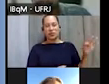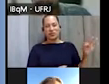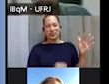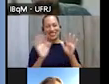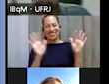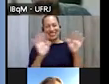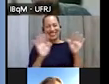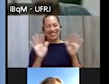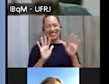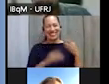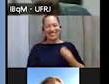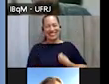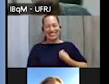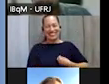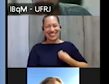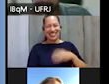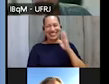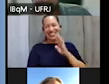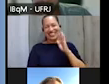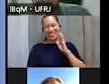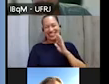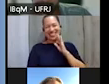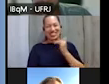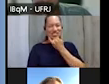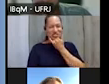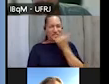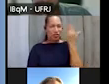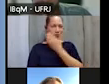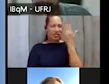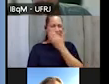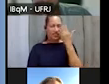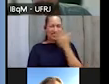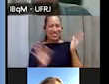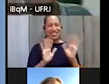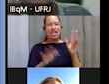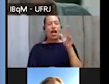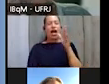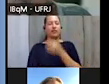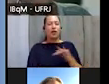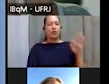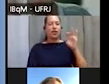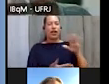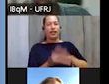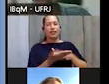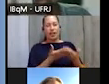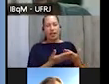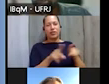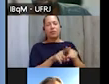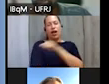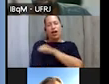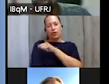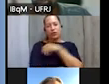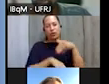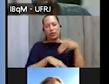Fabiola, que está aí, que legal. Desculpa, não tinha visto. A Fabiola é intérprete, a nossa aluna de mestrado